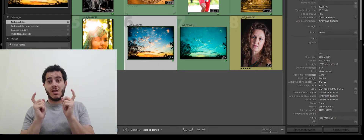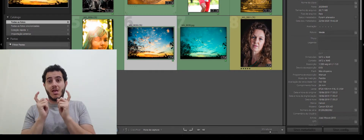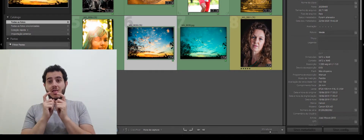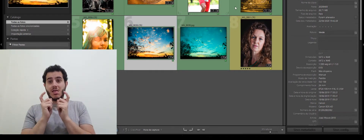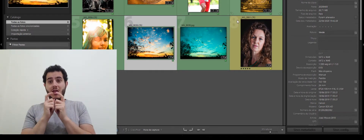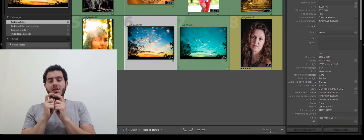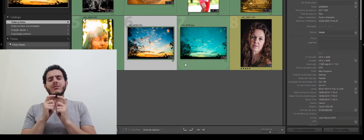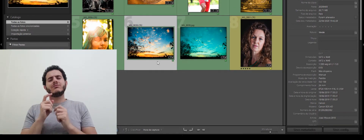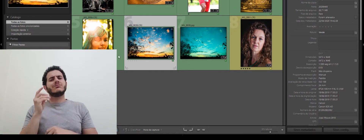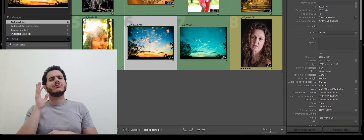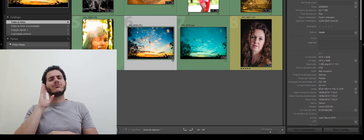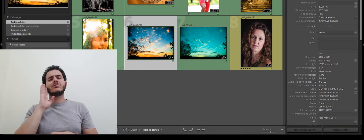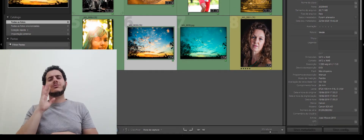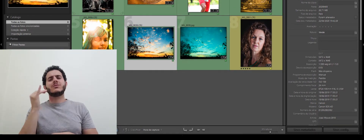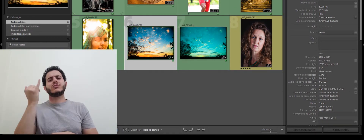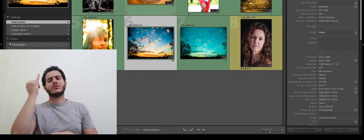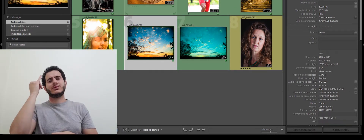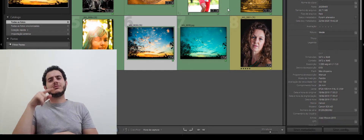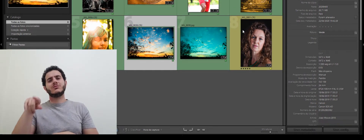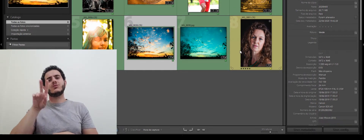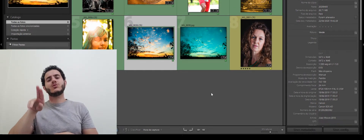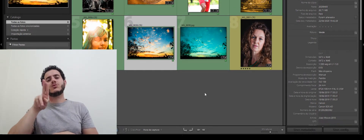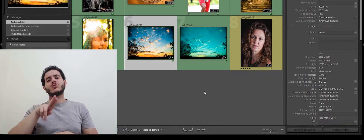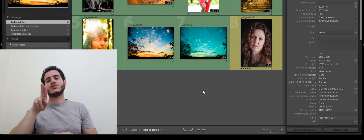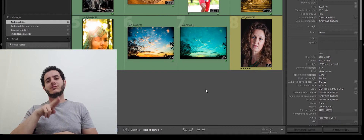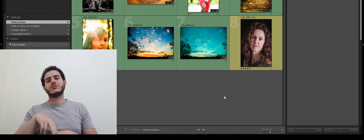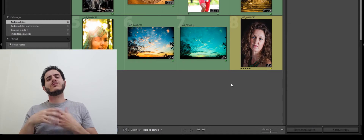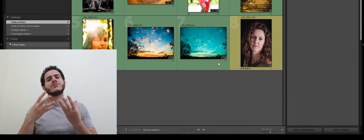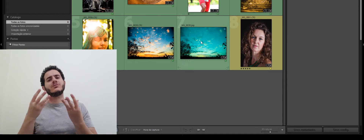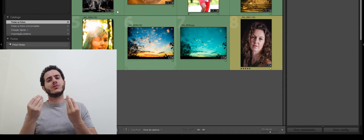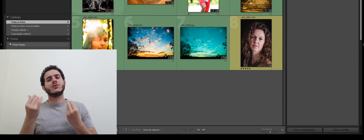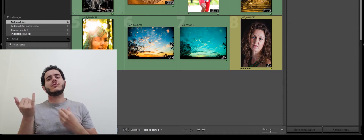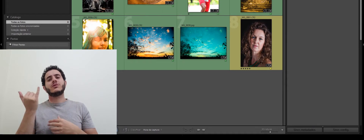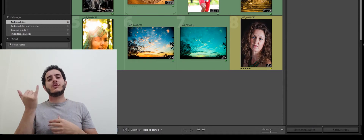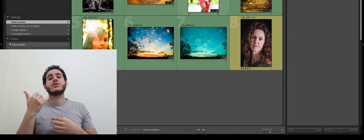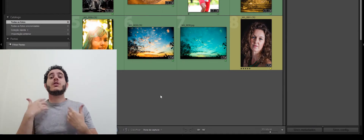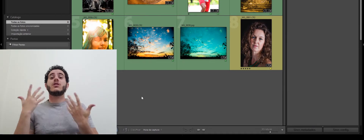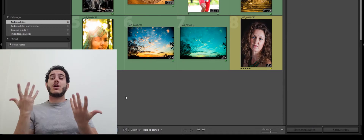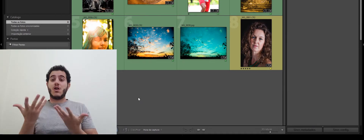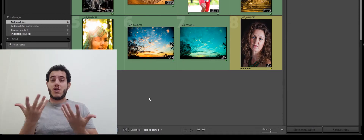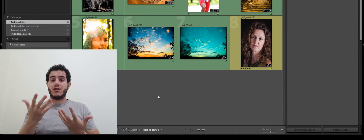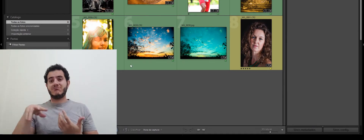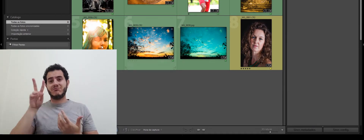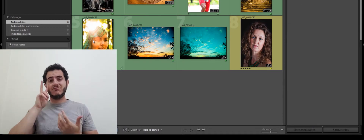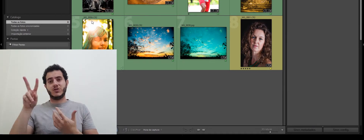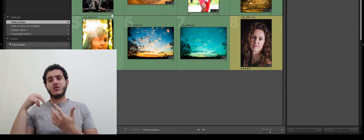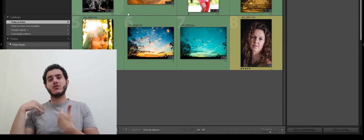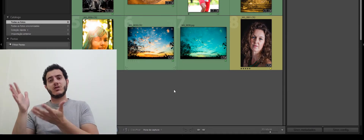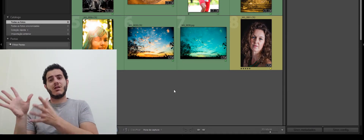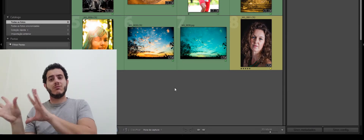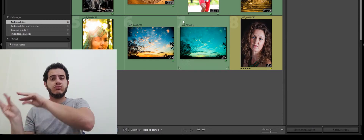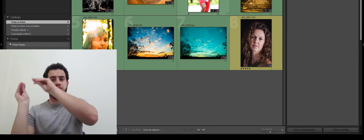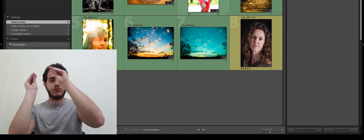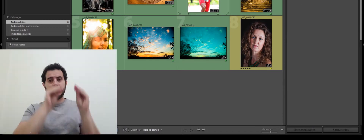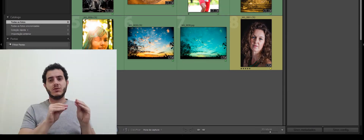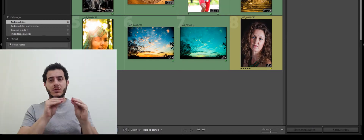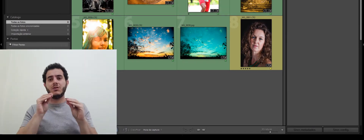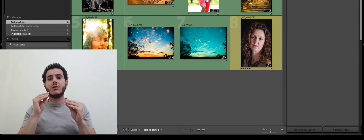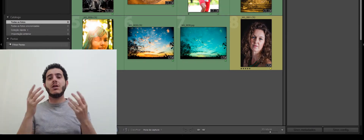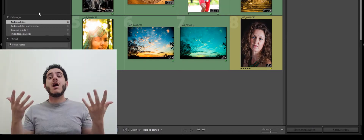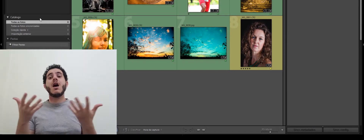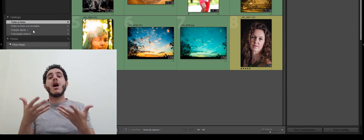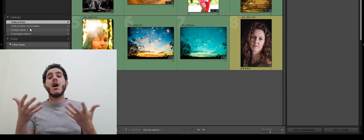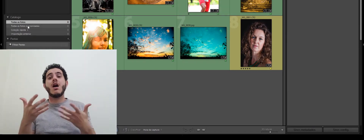sua foto, ela vai aparecer aqui. Magnífico. Então eu trouxe algumas fotos para cá, importei, só para a gente entender. Então aqui eu estou